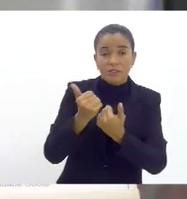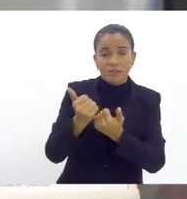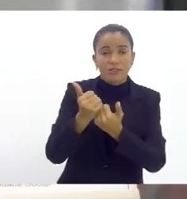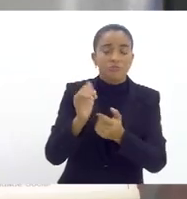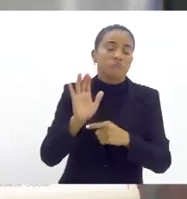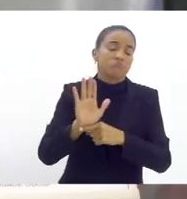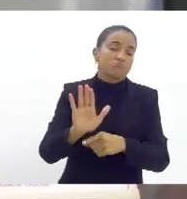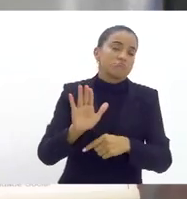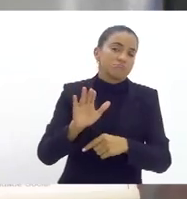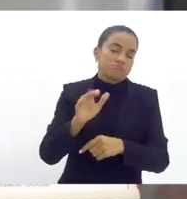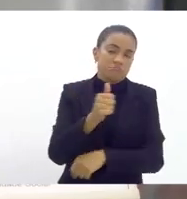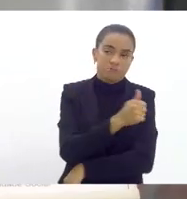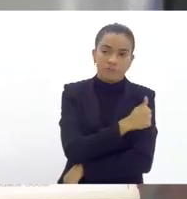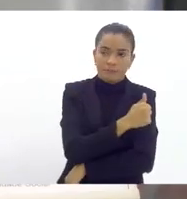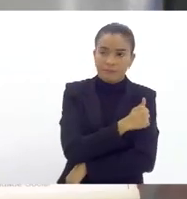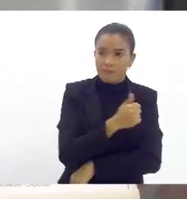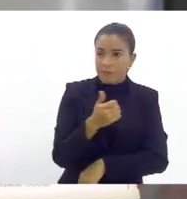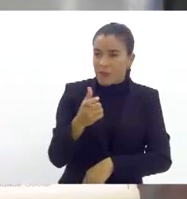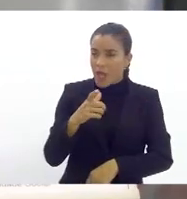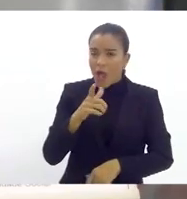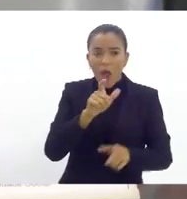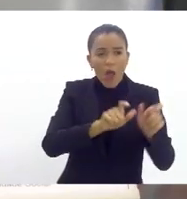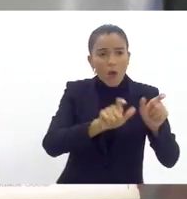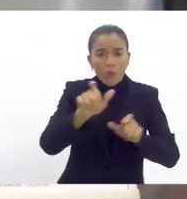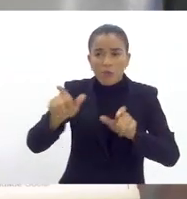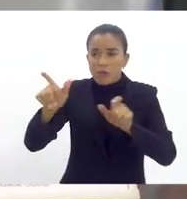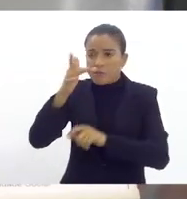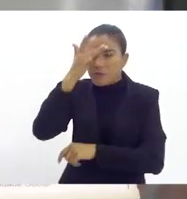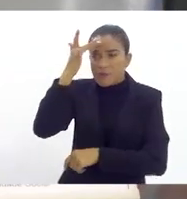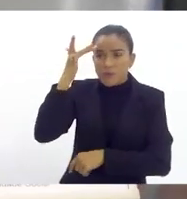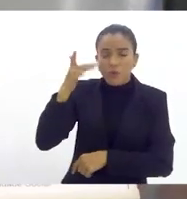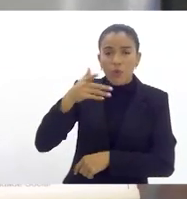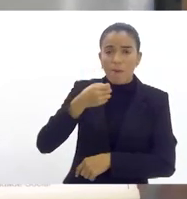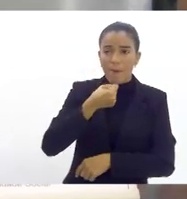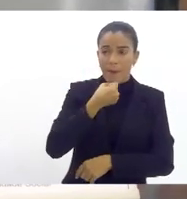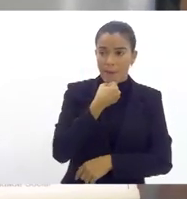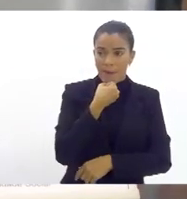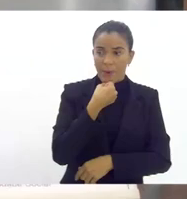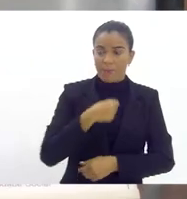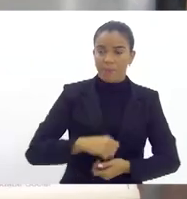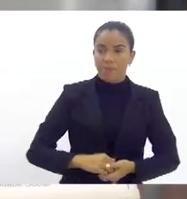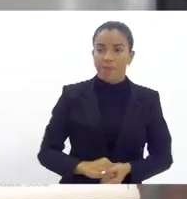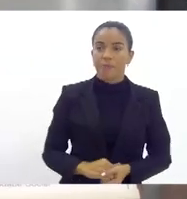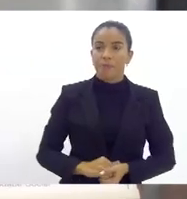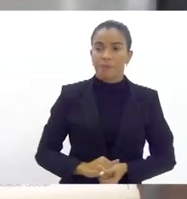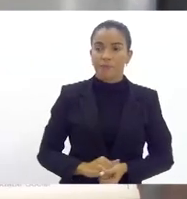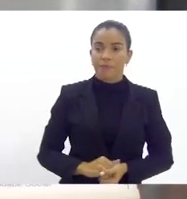gostaria de saber se alguém que gostaria de fazer uso da palavra